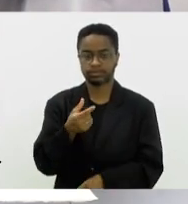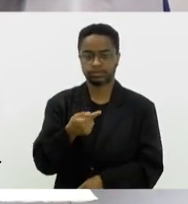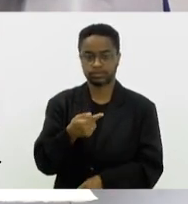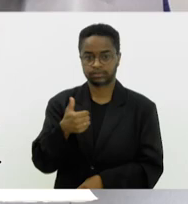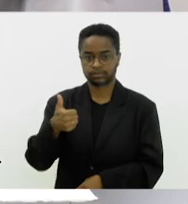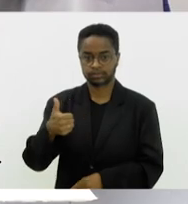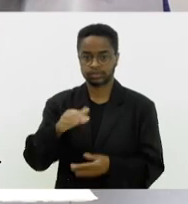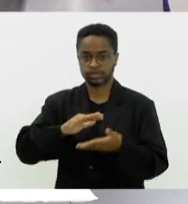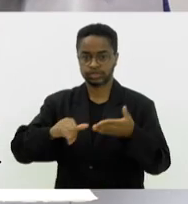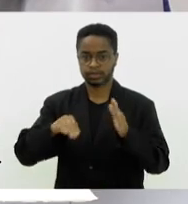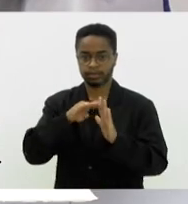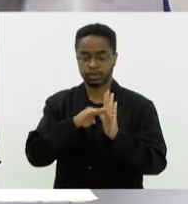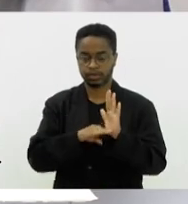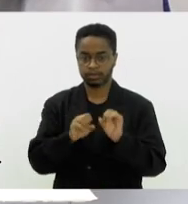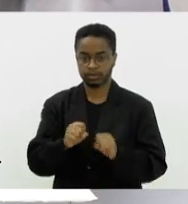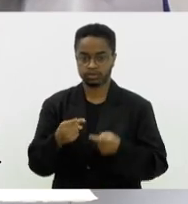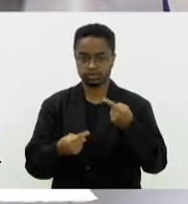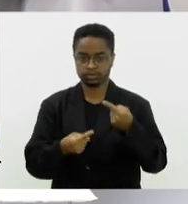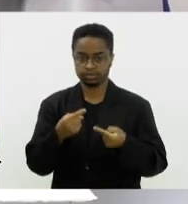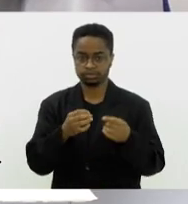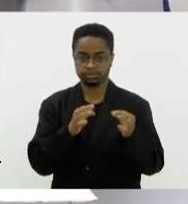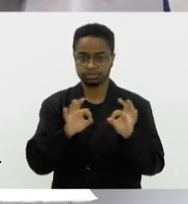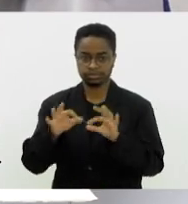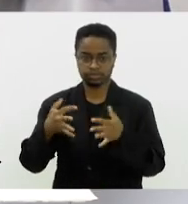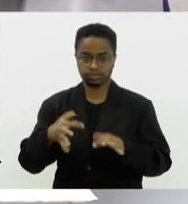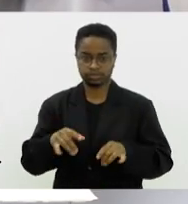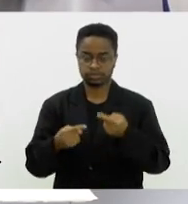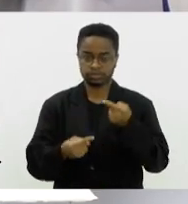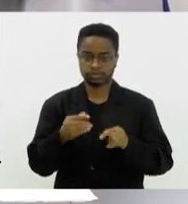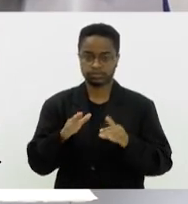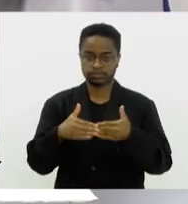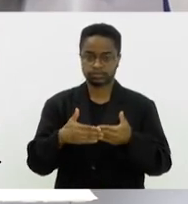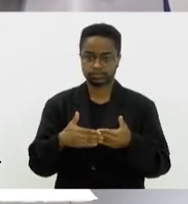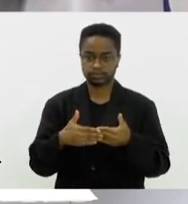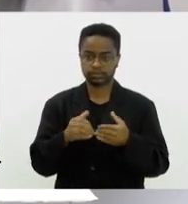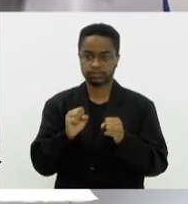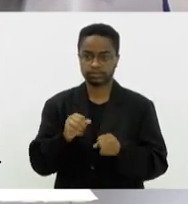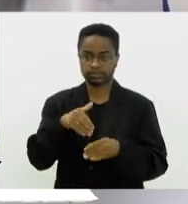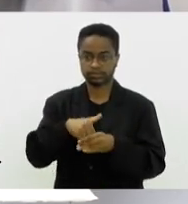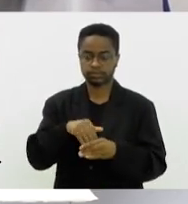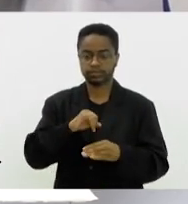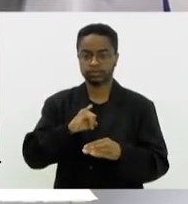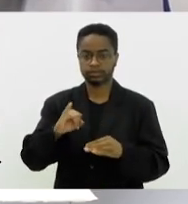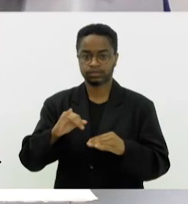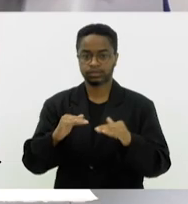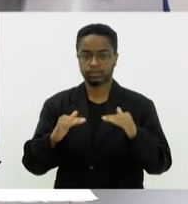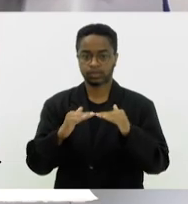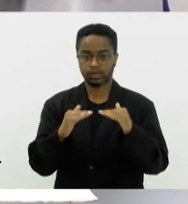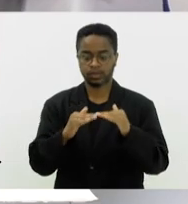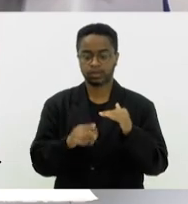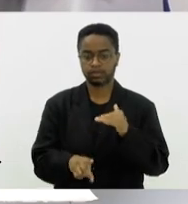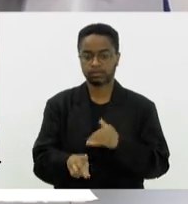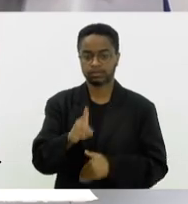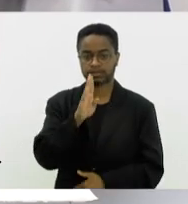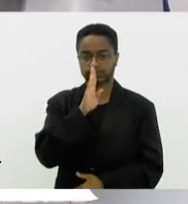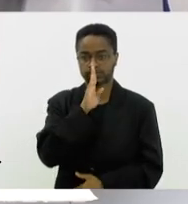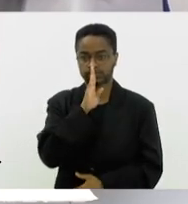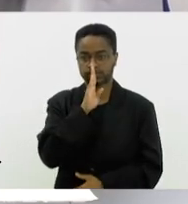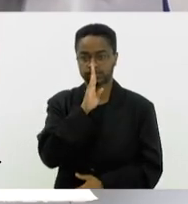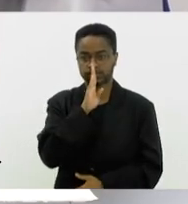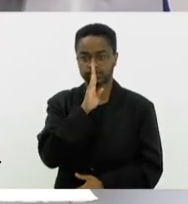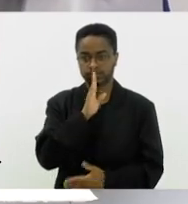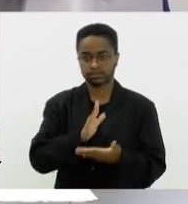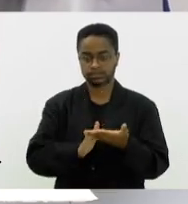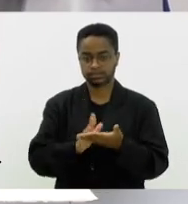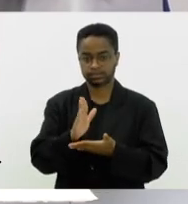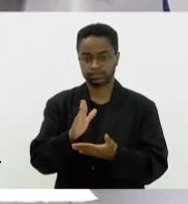de pauta. Em discussão. Não havendo quem queira discutir, é encerrada a discussão. Em votação, senhores que aprovam, permaneçam como